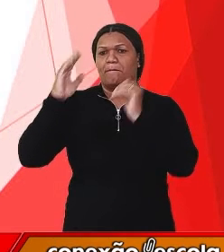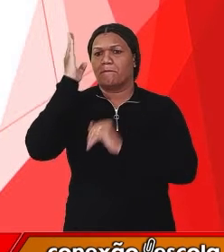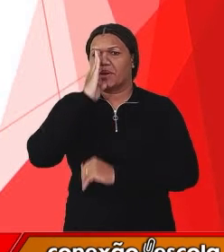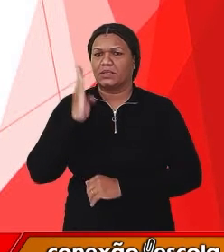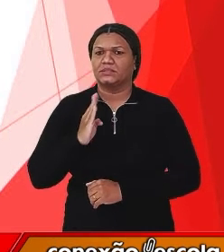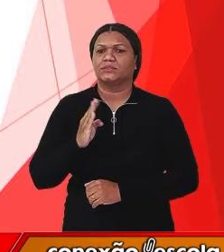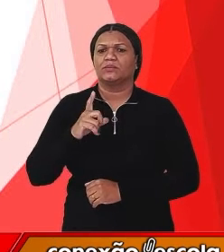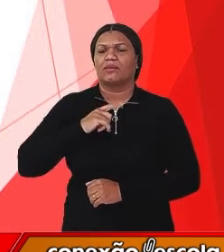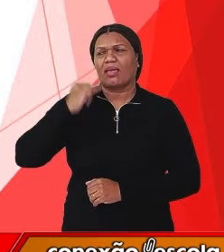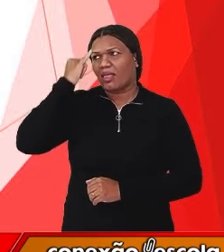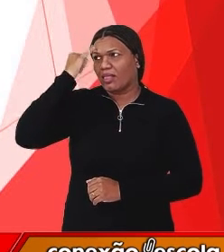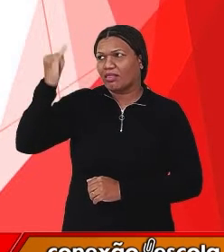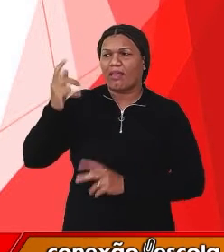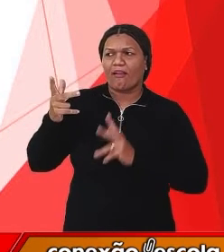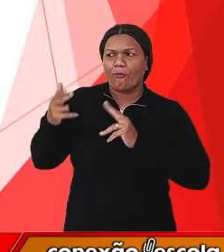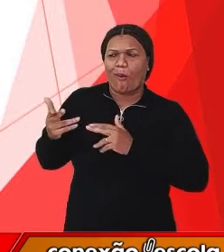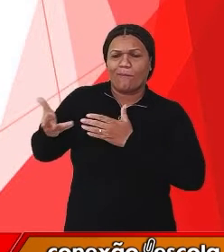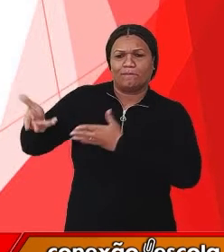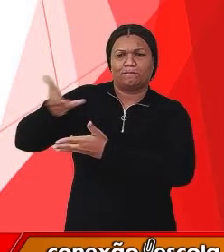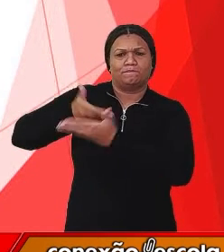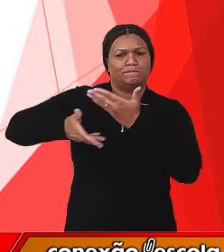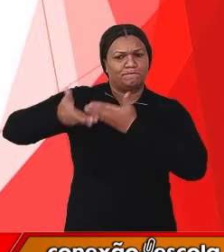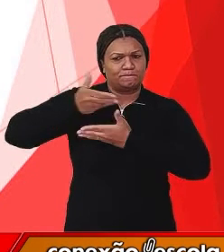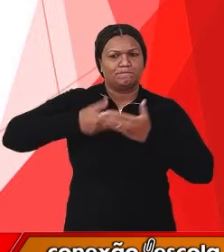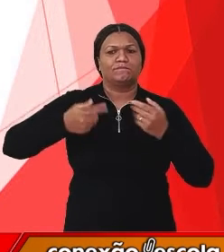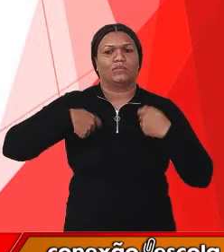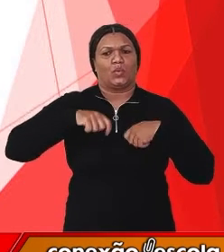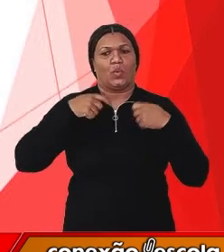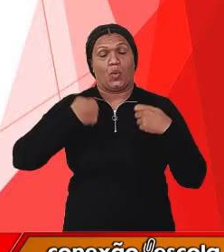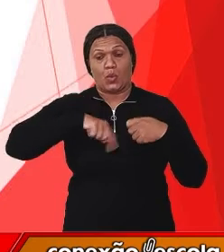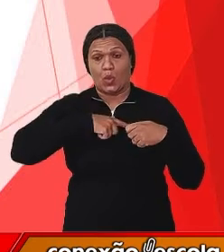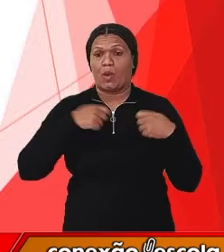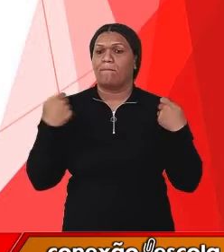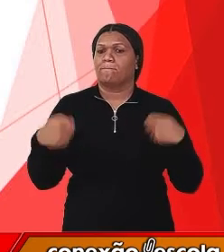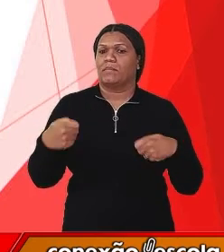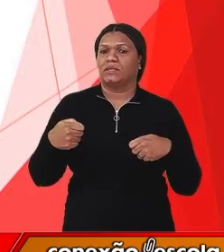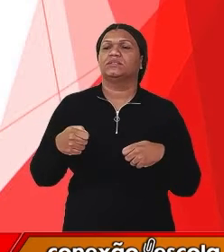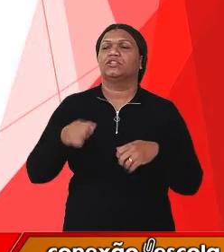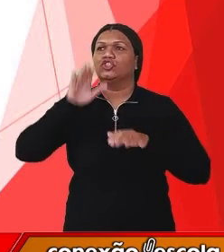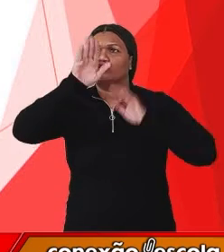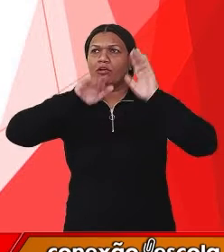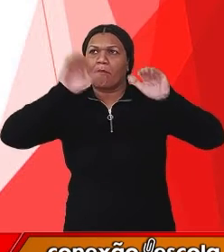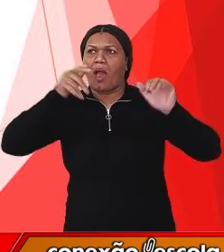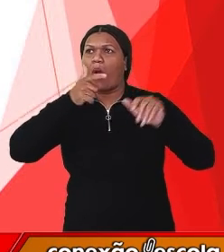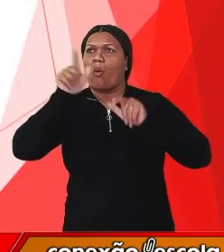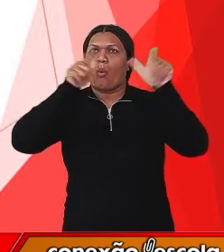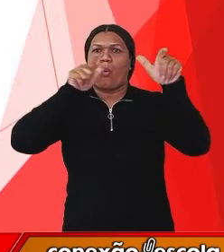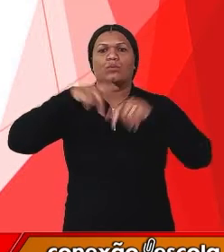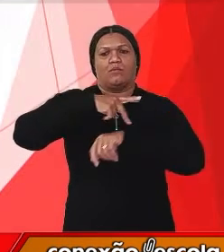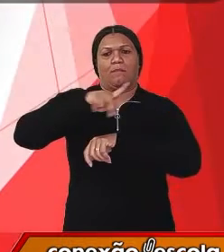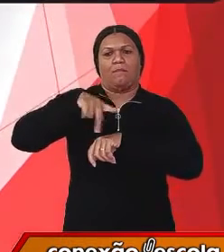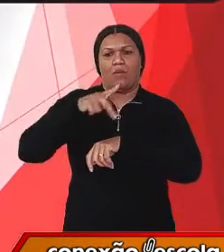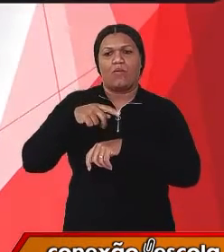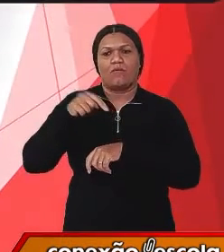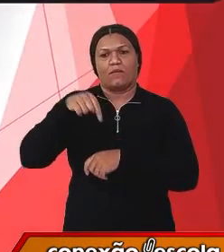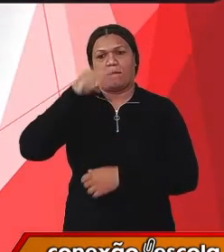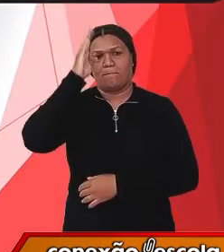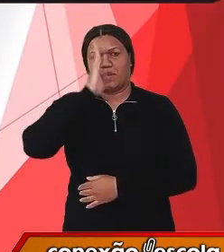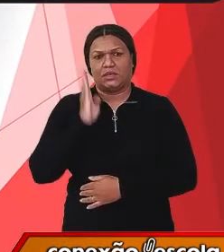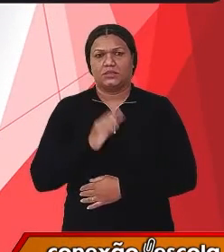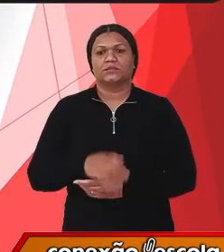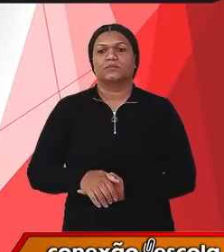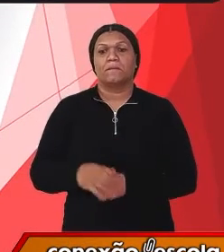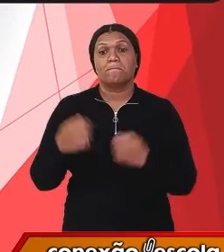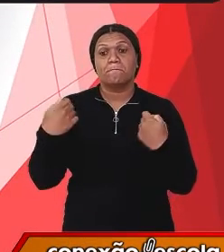ideia. Qual ideia? Precisamos trazer outros povos para o Brasil, que sejam europeus